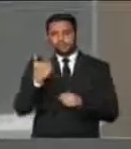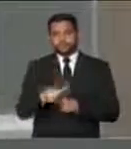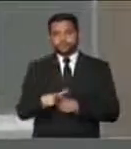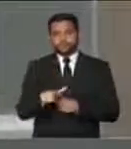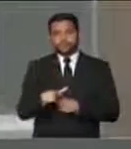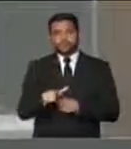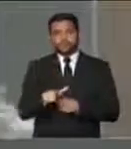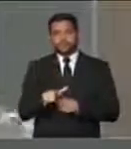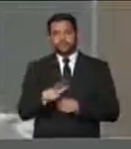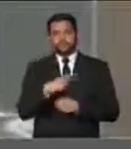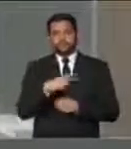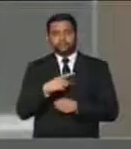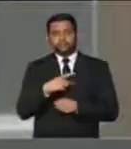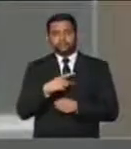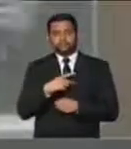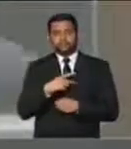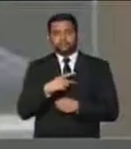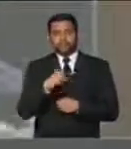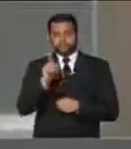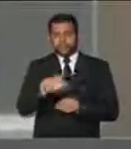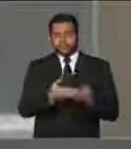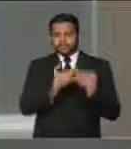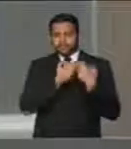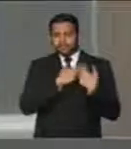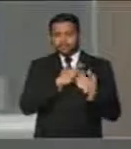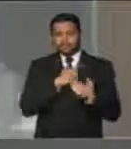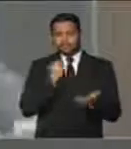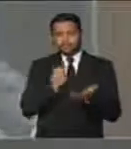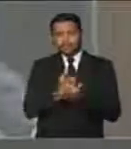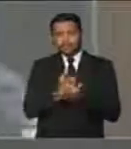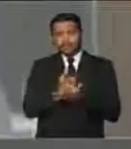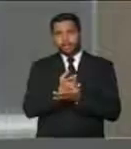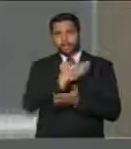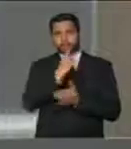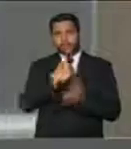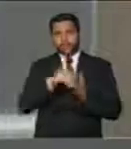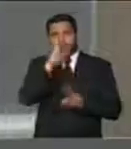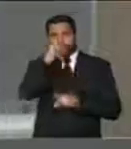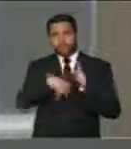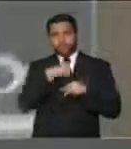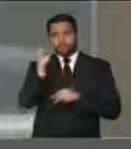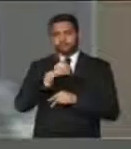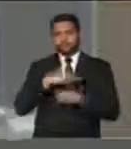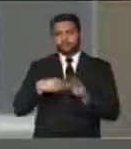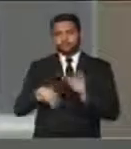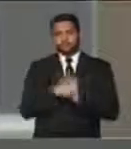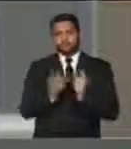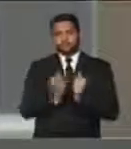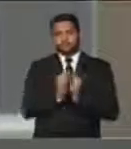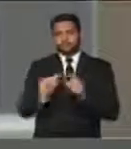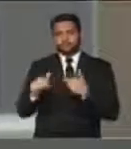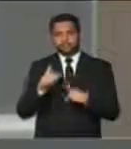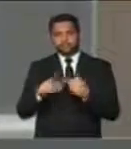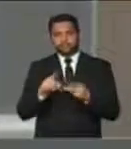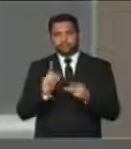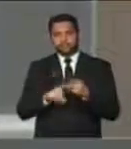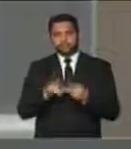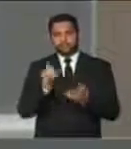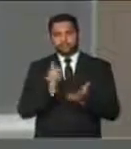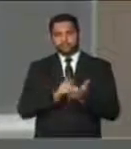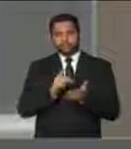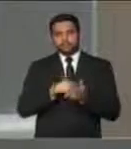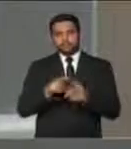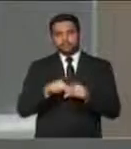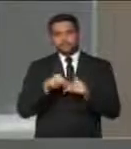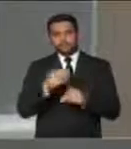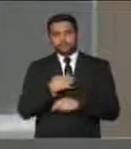vez, sobre pro pagamento do conjunto dos trabalhadores. Exatamente por